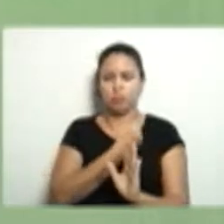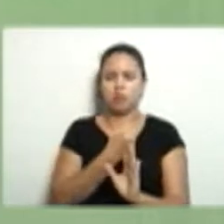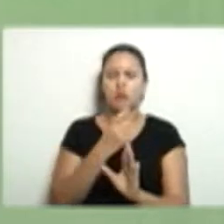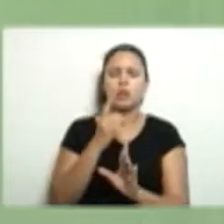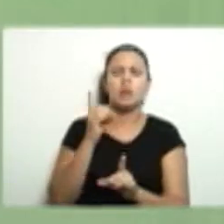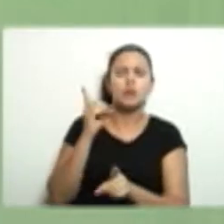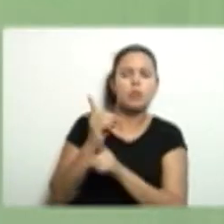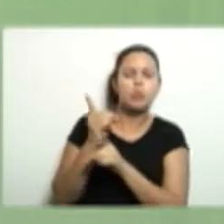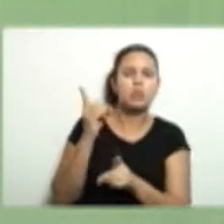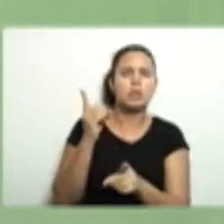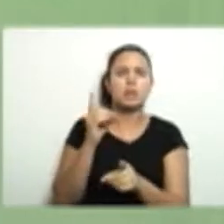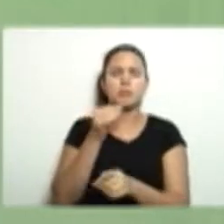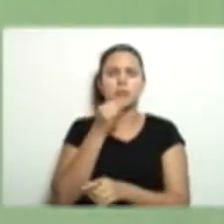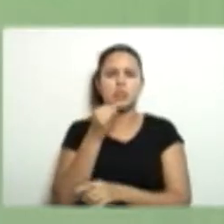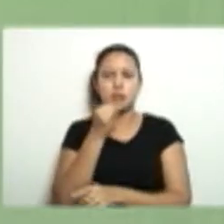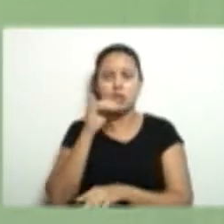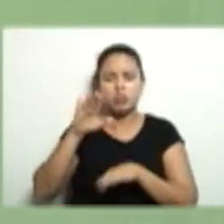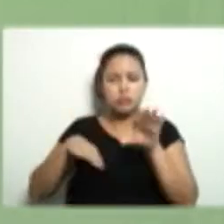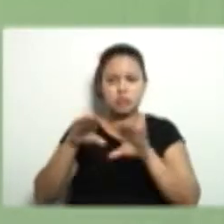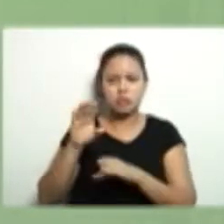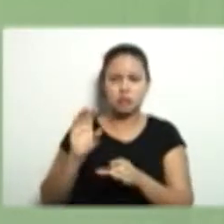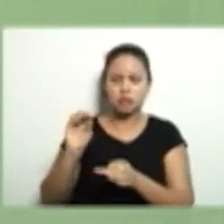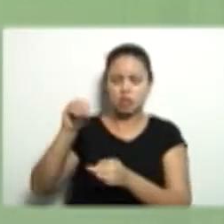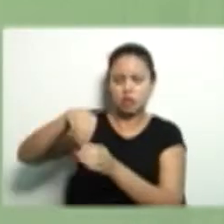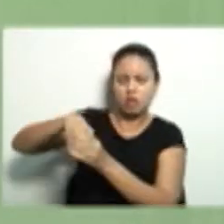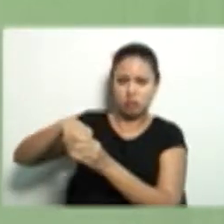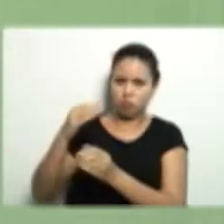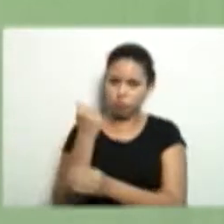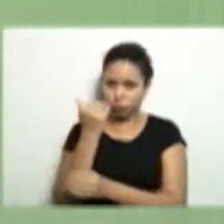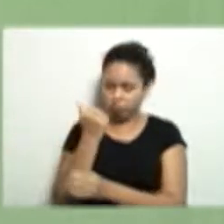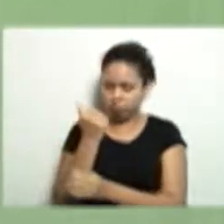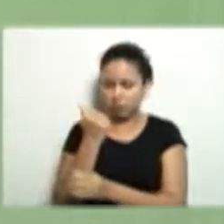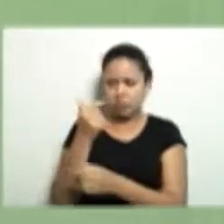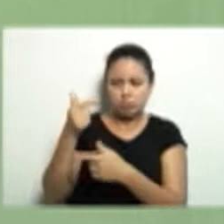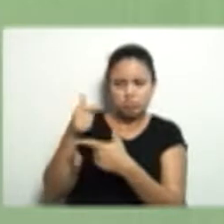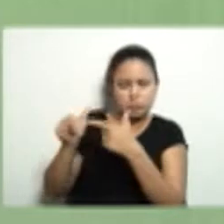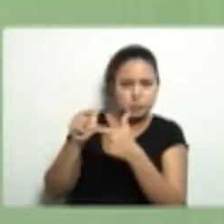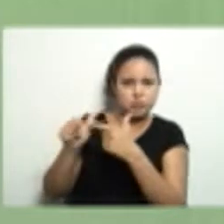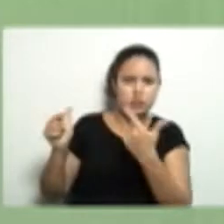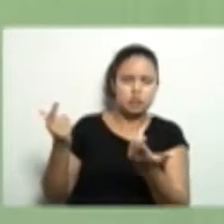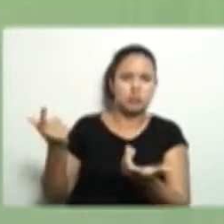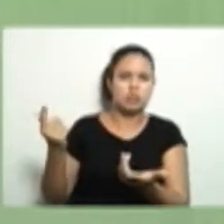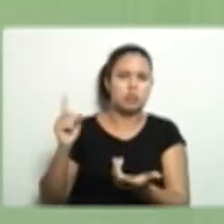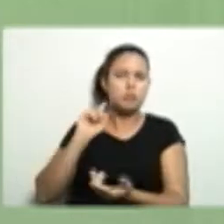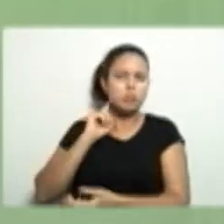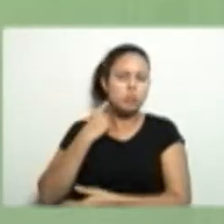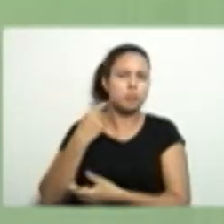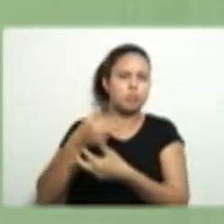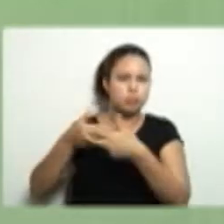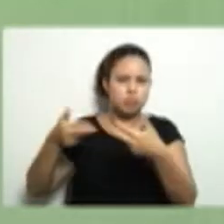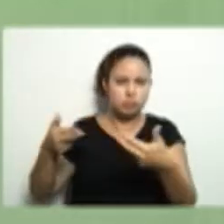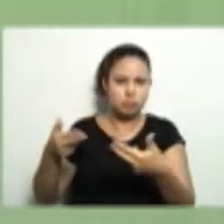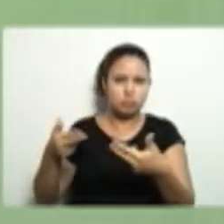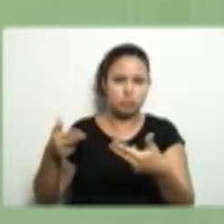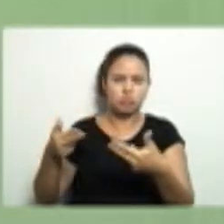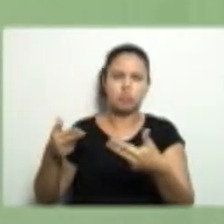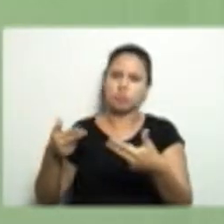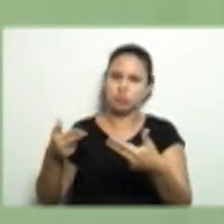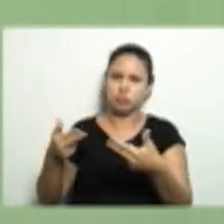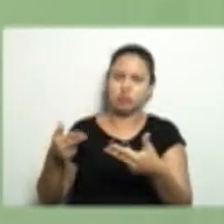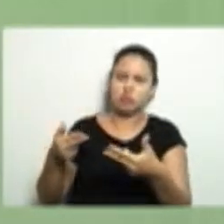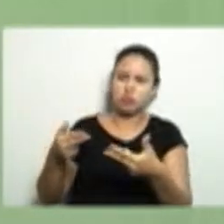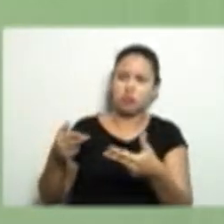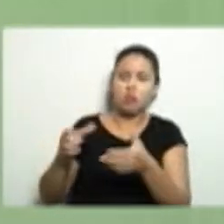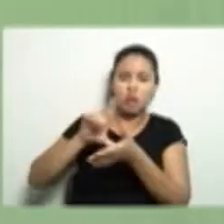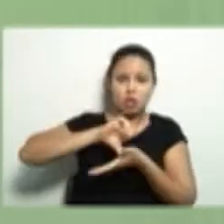produzido. Se a gente tem algum problema de contaminação, algum problema, alguma questão de resultados químicos, a gente pode ir lá e retirar esse lote do mercado.